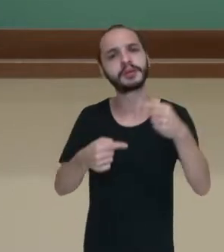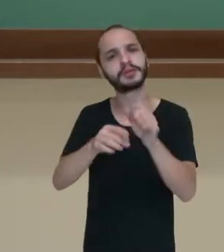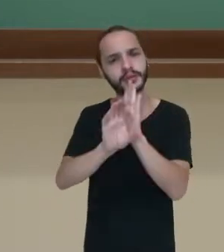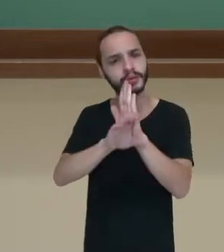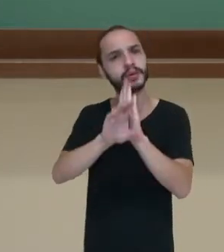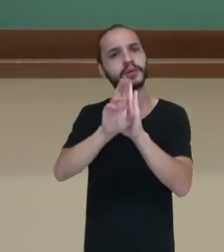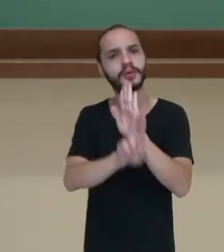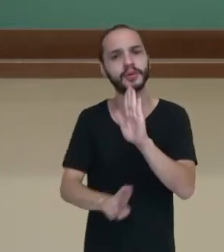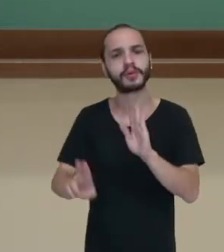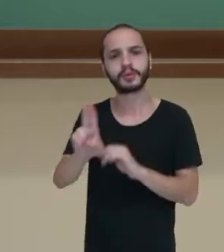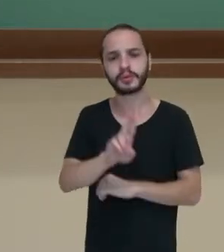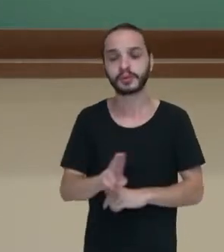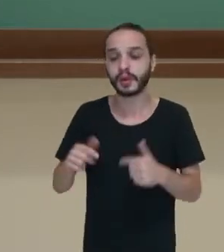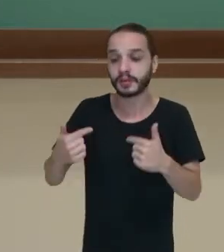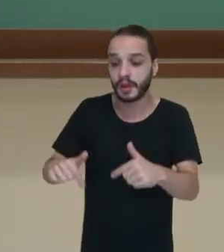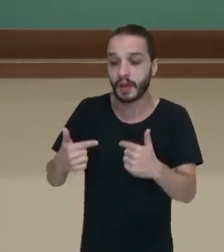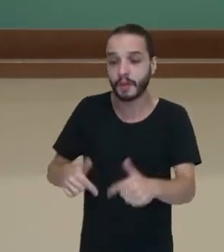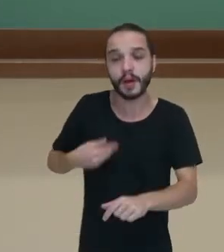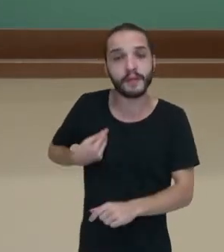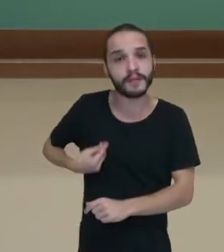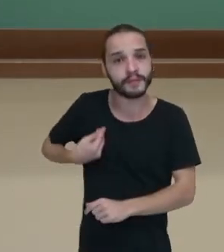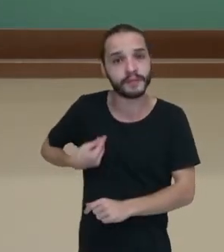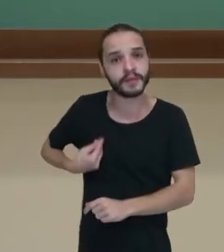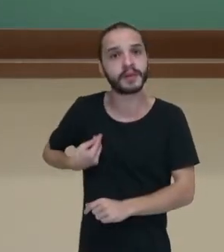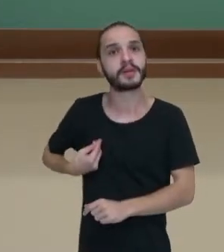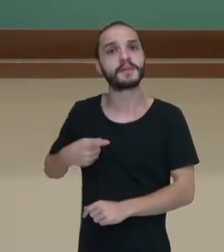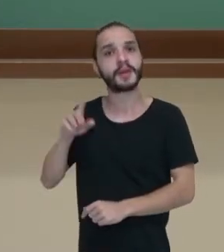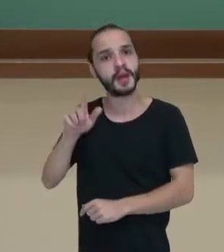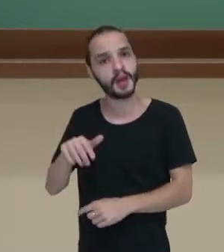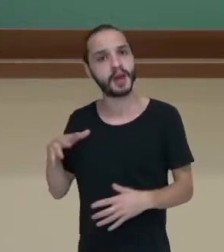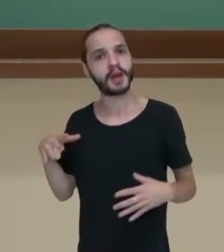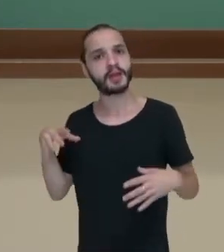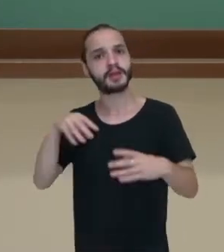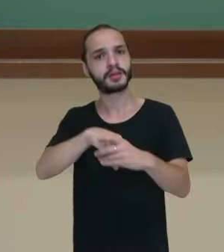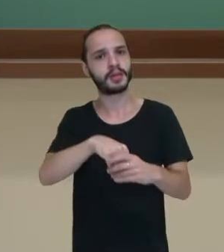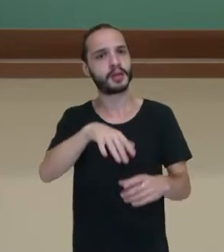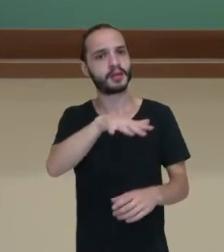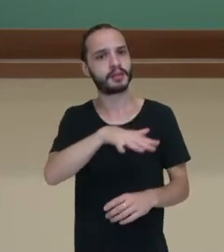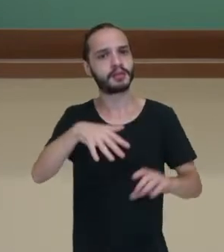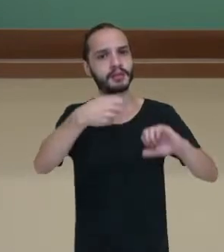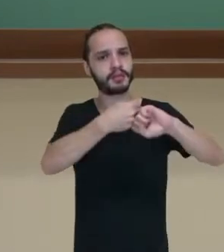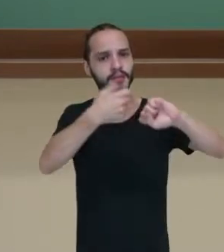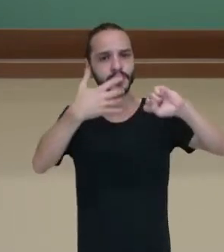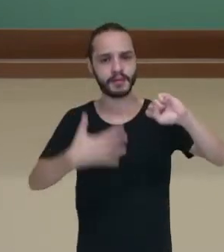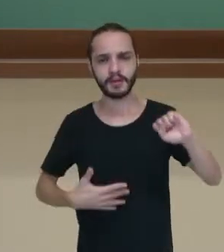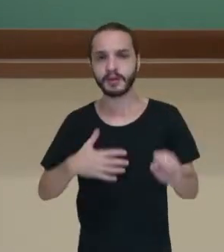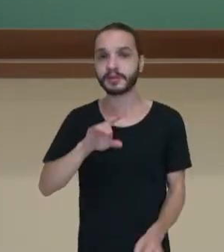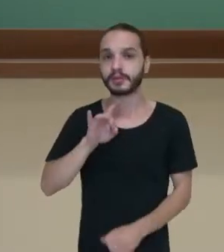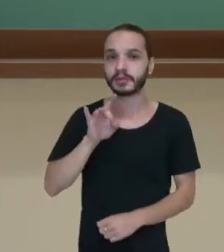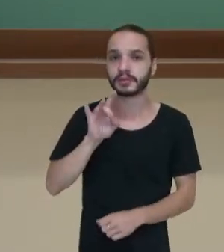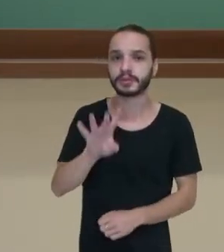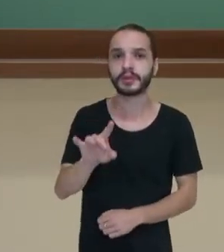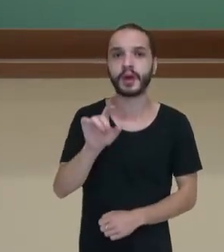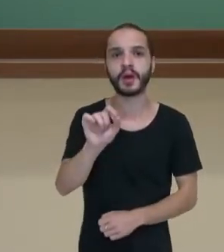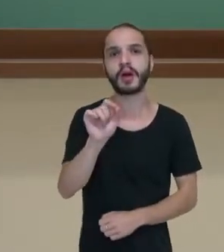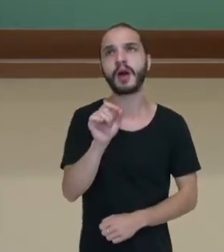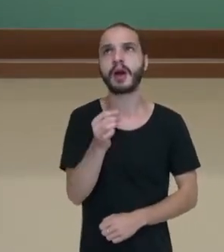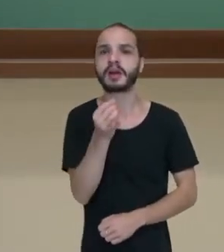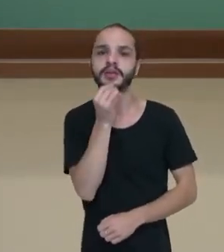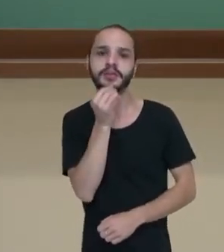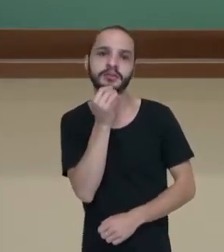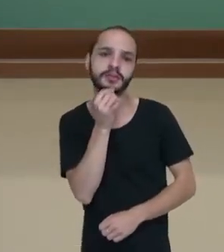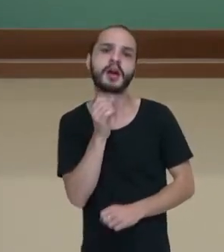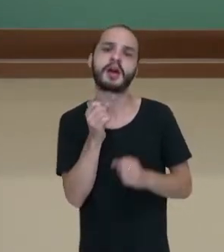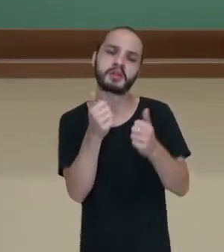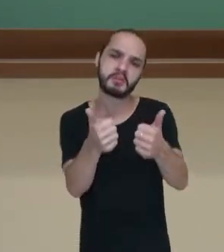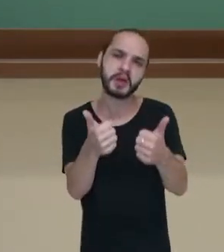trabalha, a gente vive ainda dentro da democracia, né? Então não é só quando assim, tudo bem,